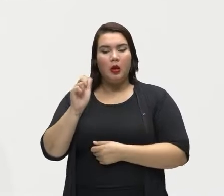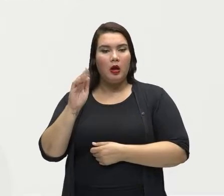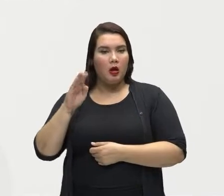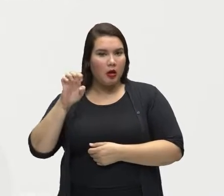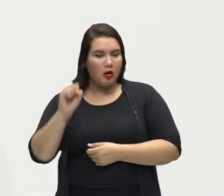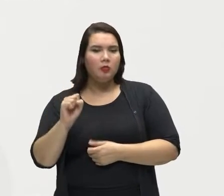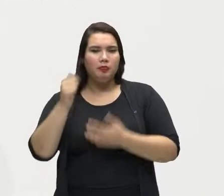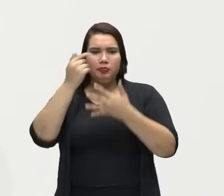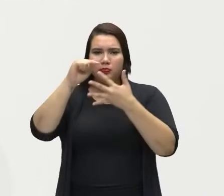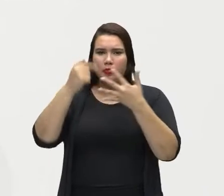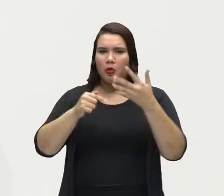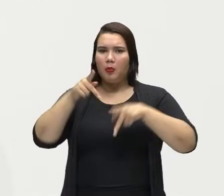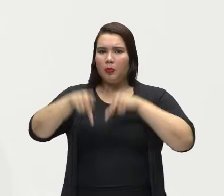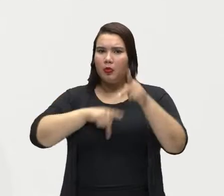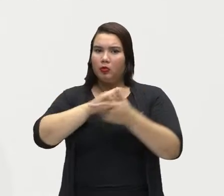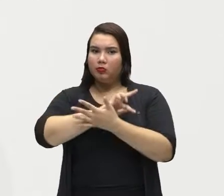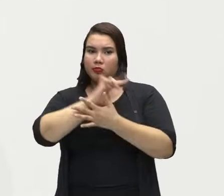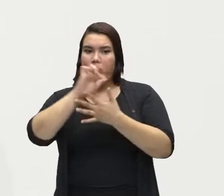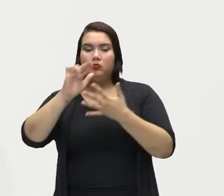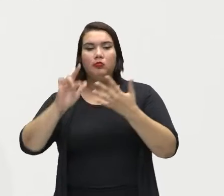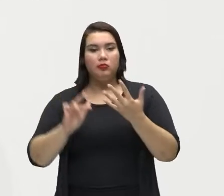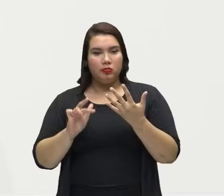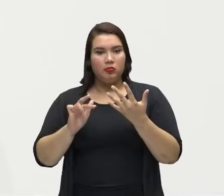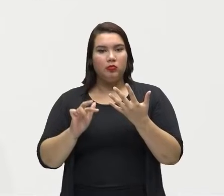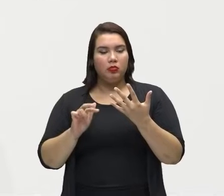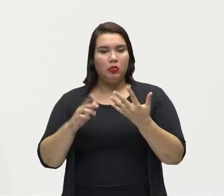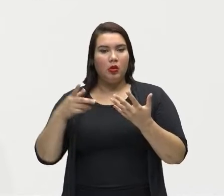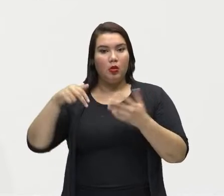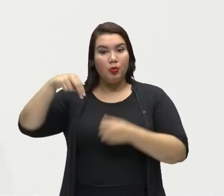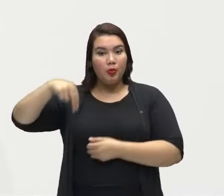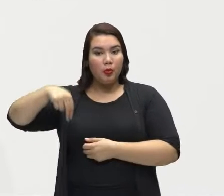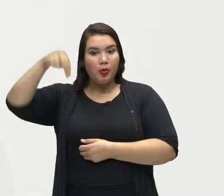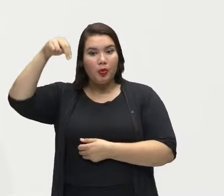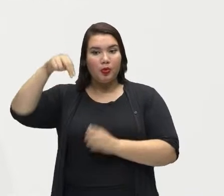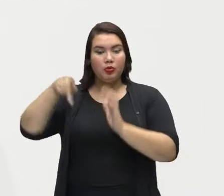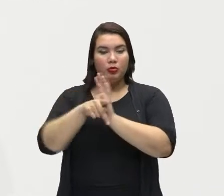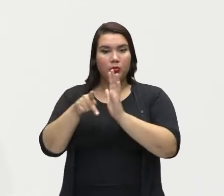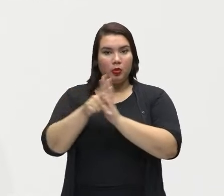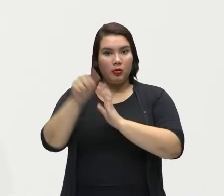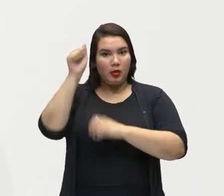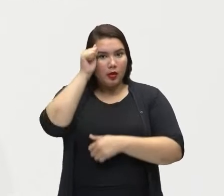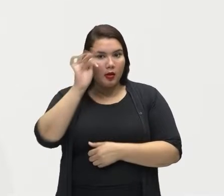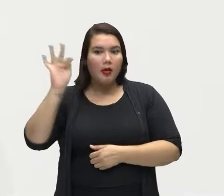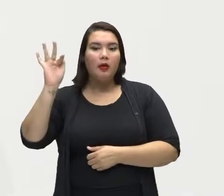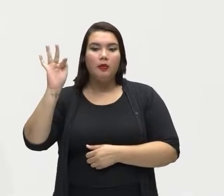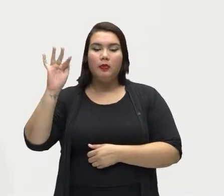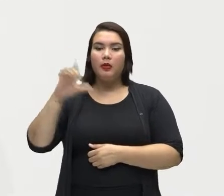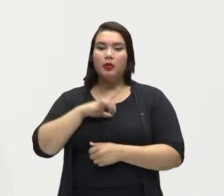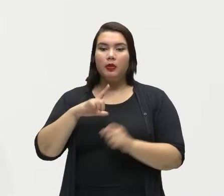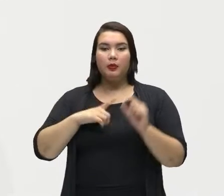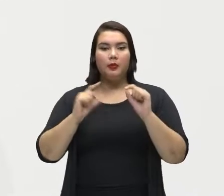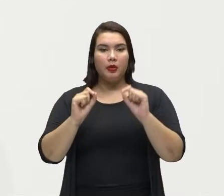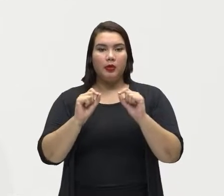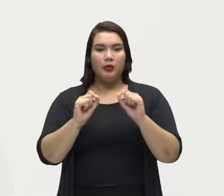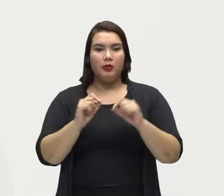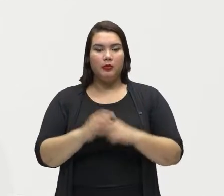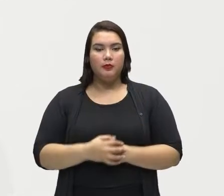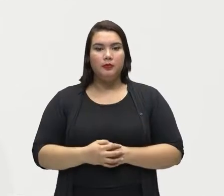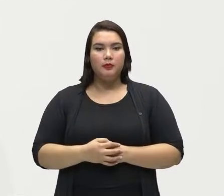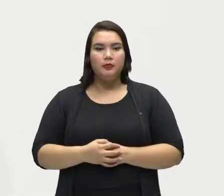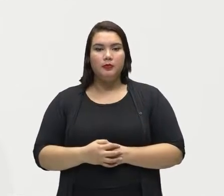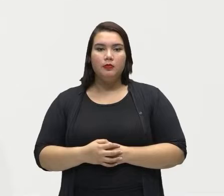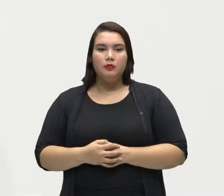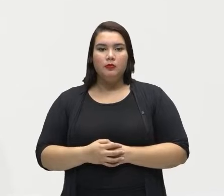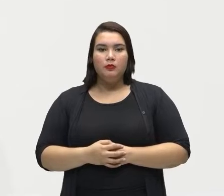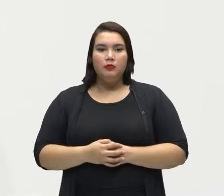só que interessante. Os povos do norte da África vão ter contato